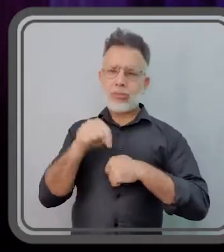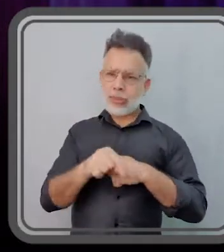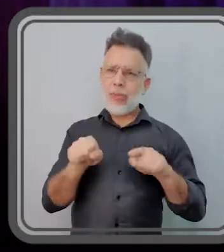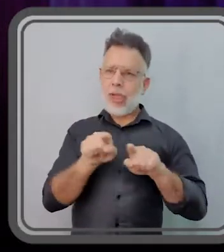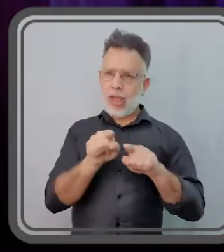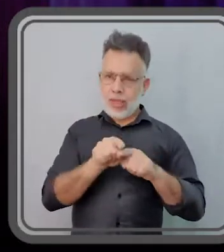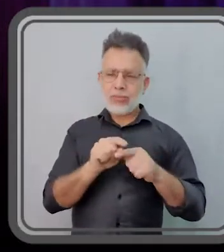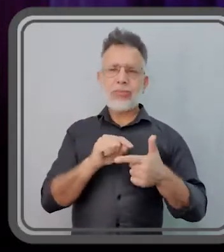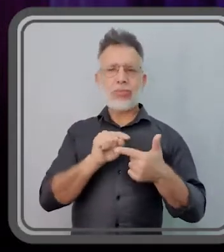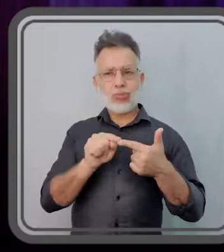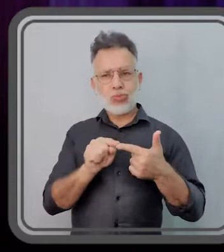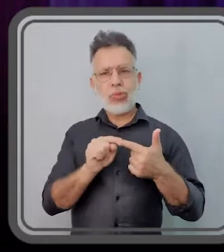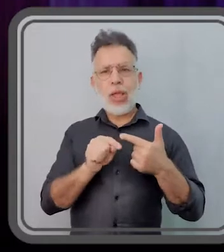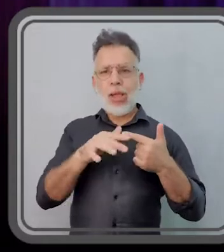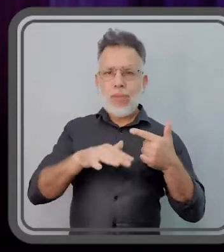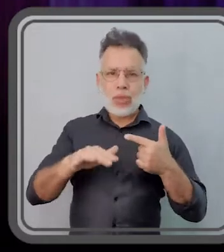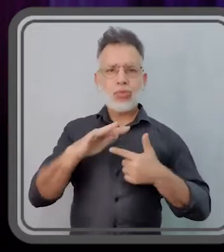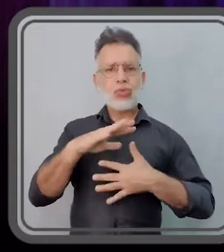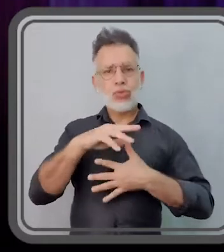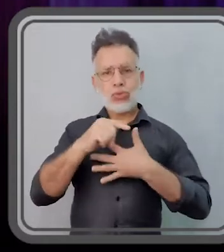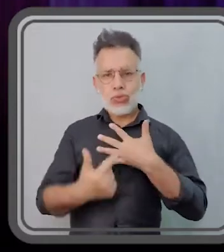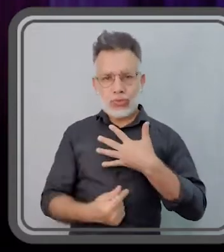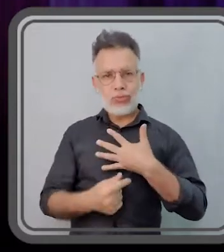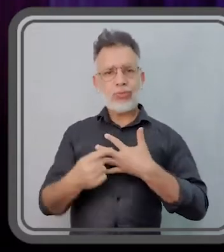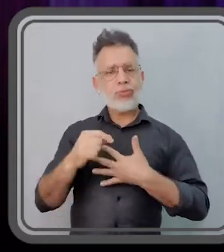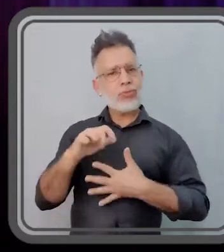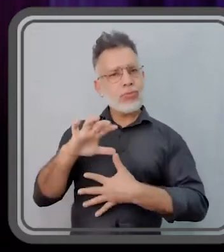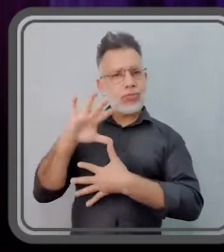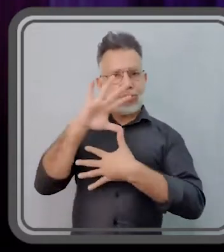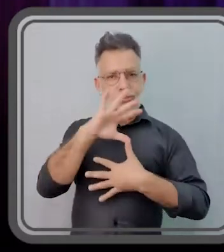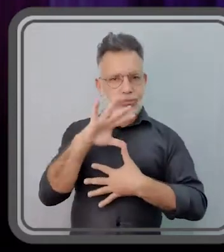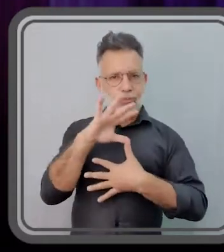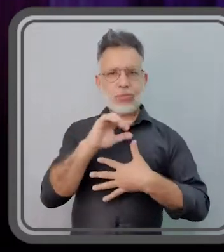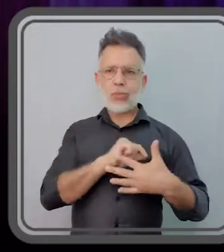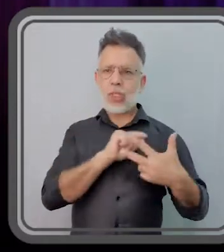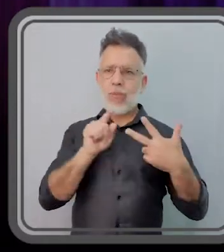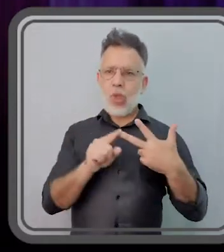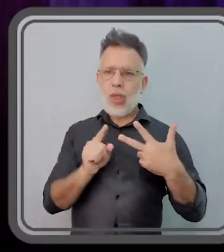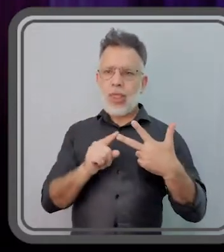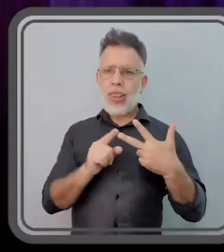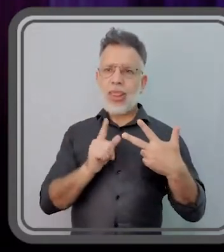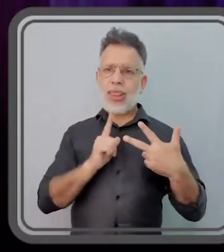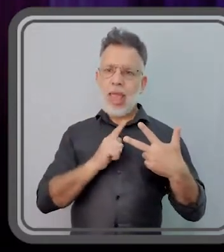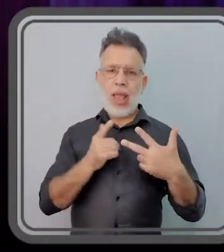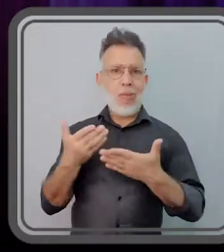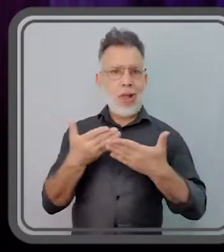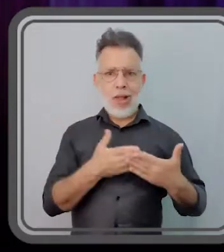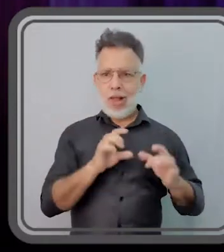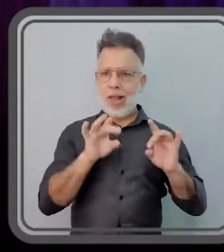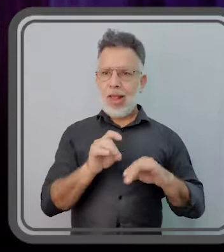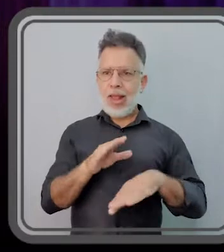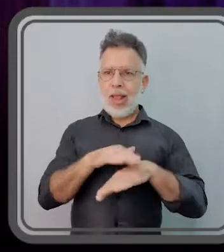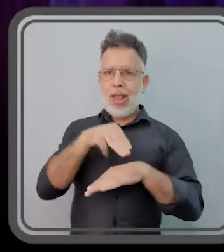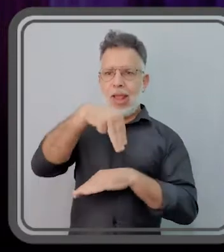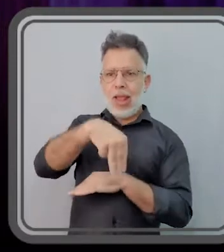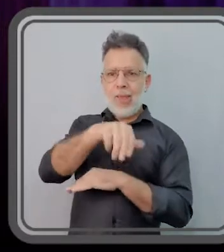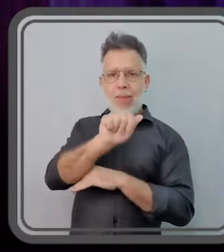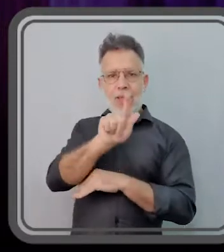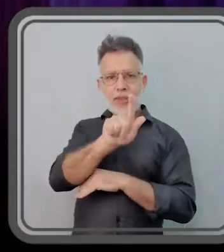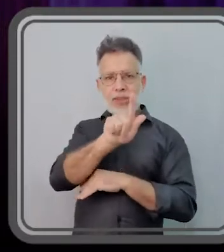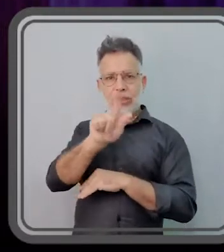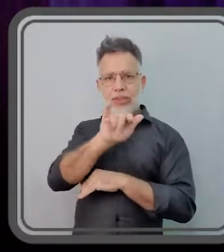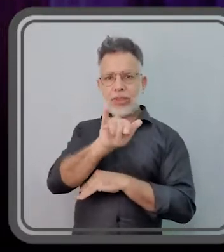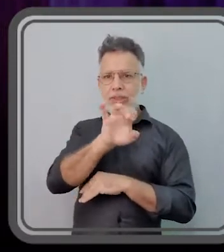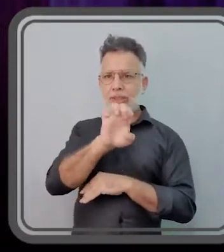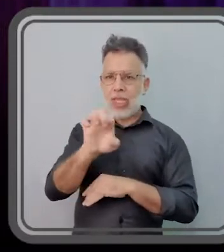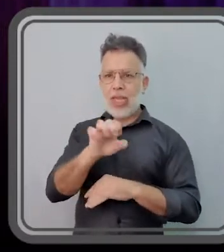Employers Institute para a região das Américas, né? E depois a gente vai ter uma convidada especial, que é a Maggie Sim, ela que é